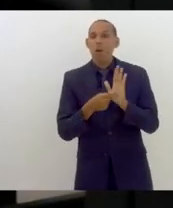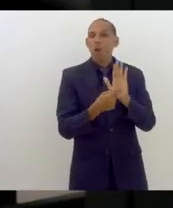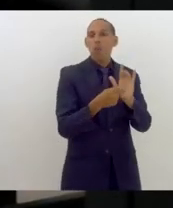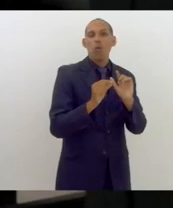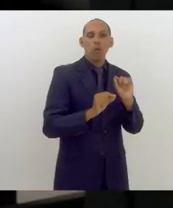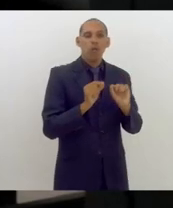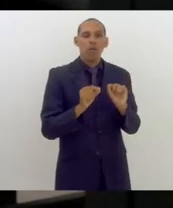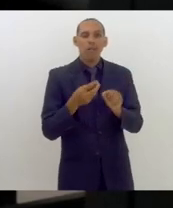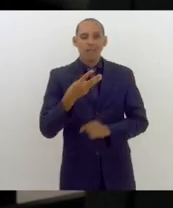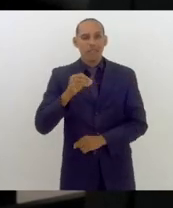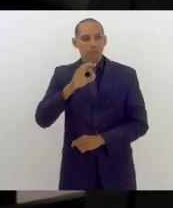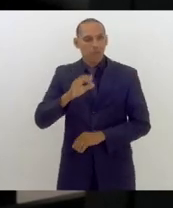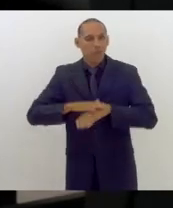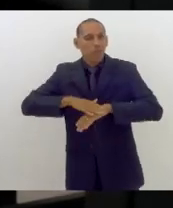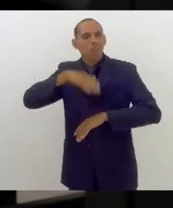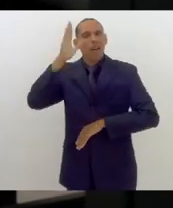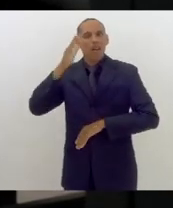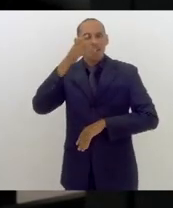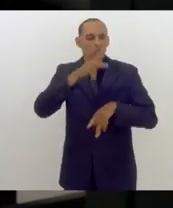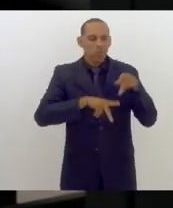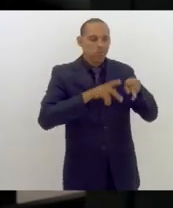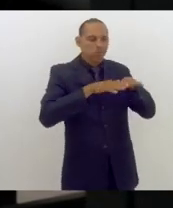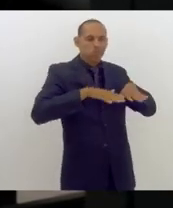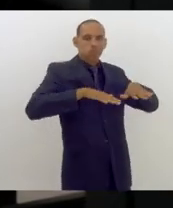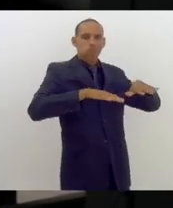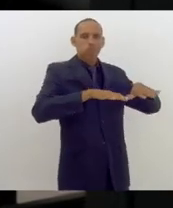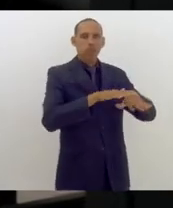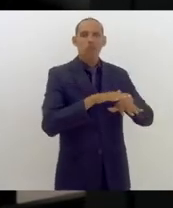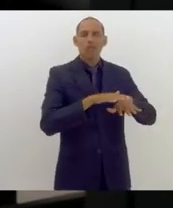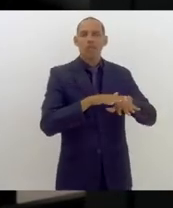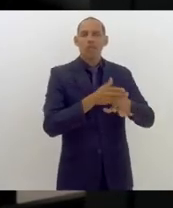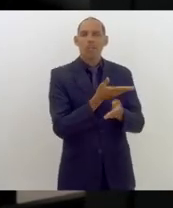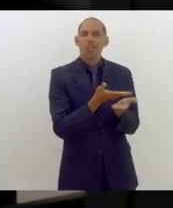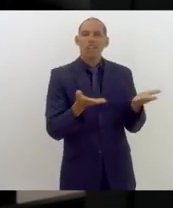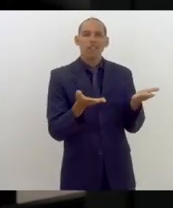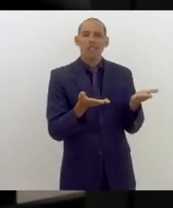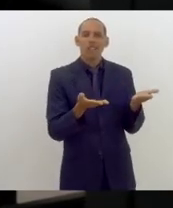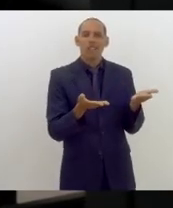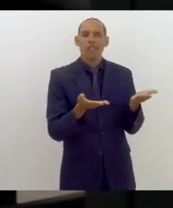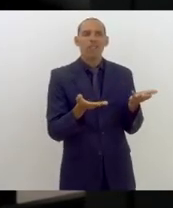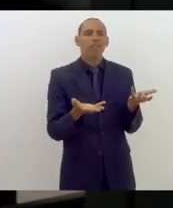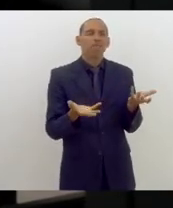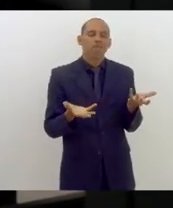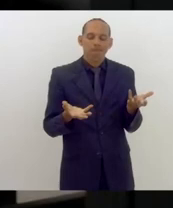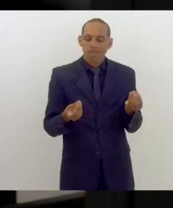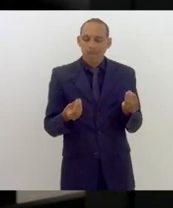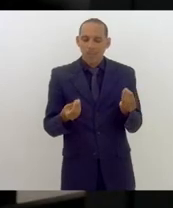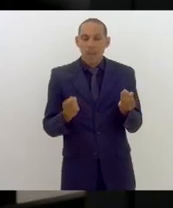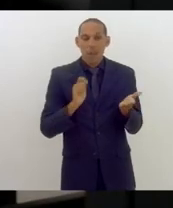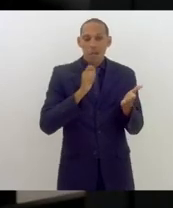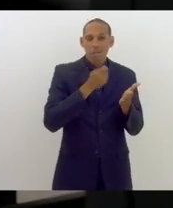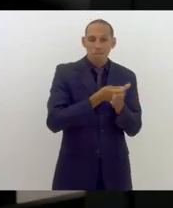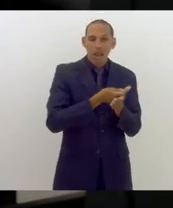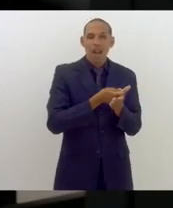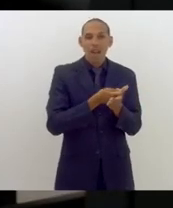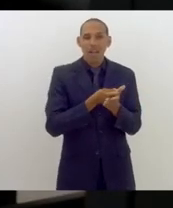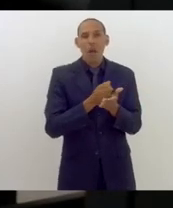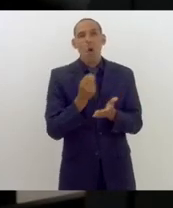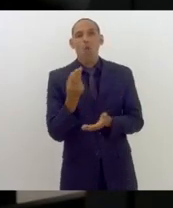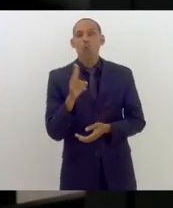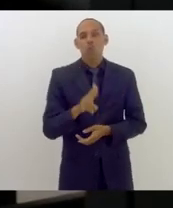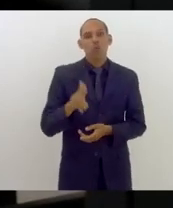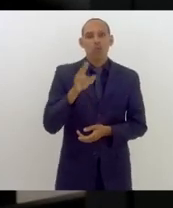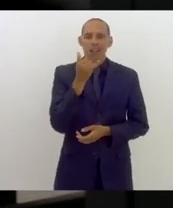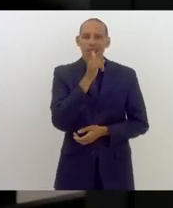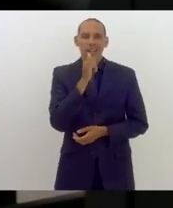que mais de 30% da população ela deixa de fazer ela deixa de pagar energia de usar energia porque